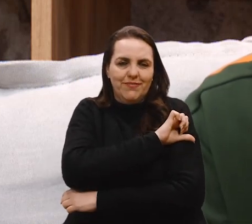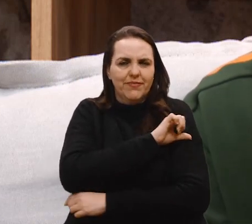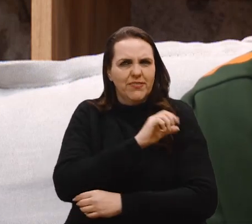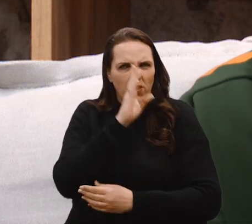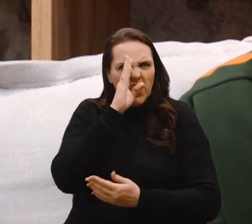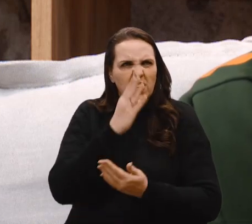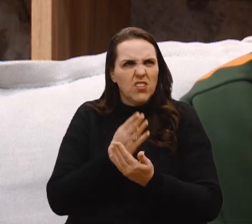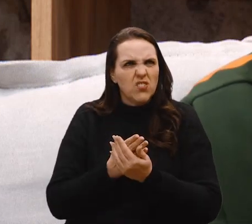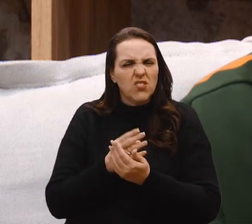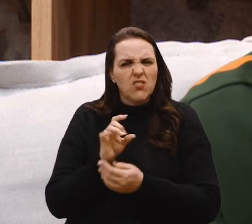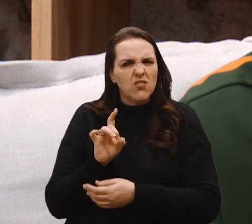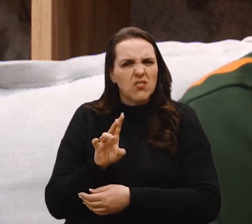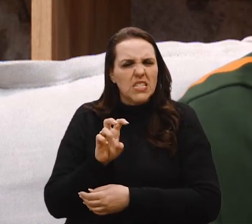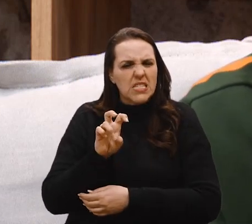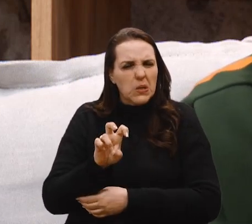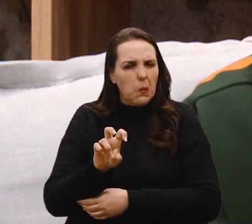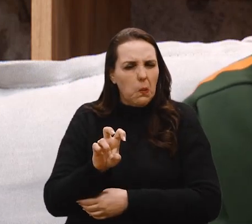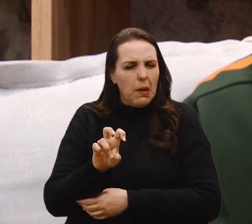foram, o quê?